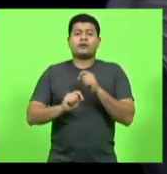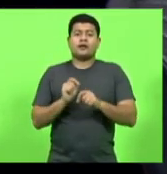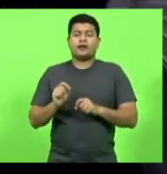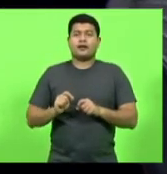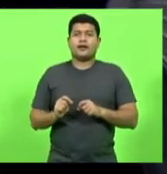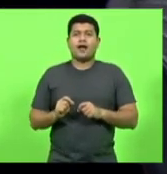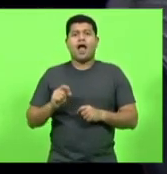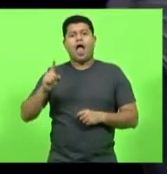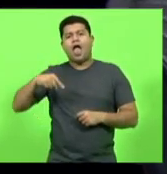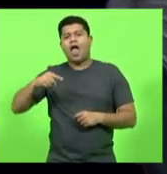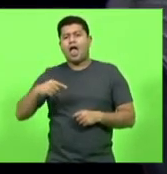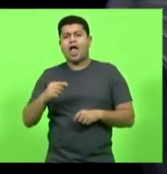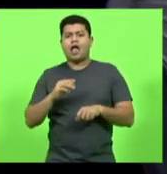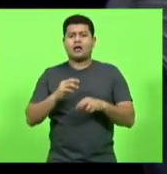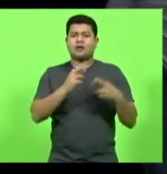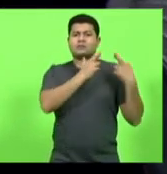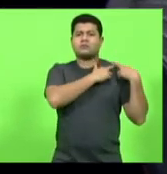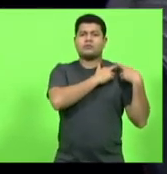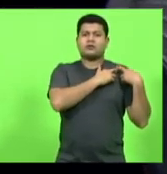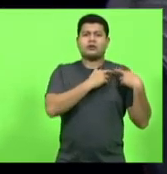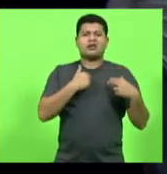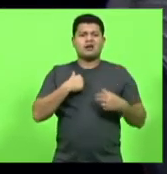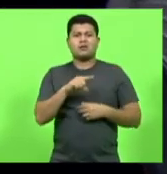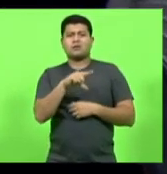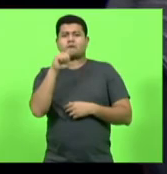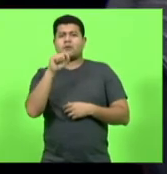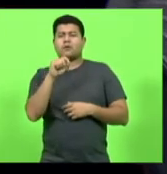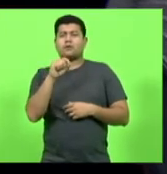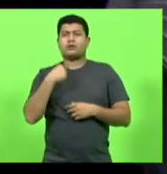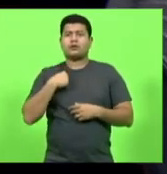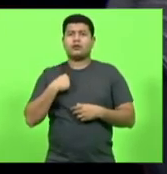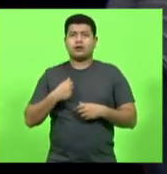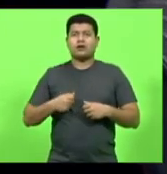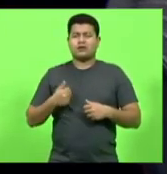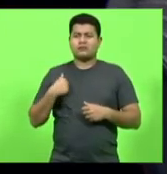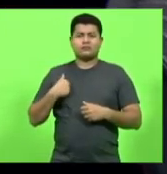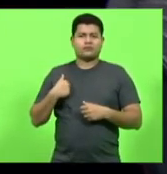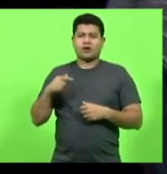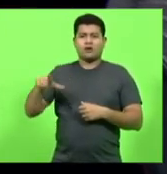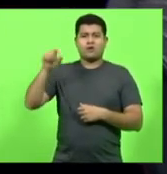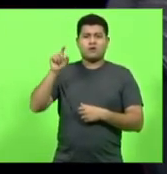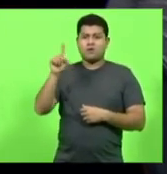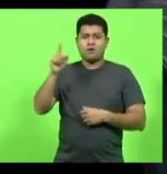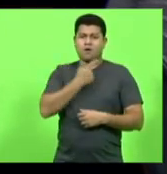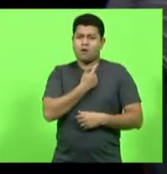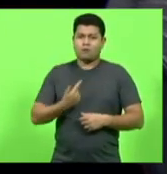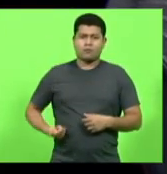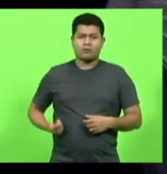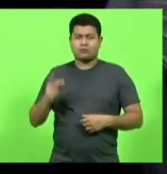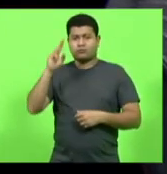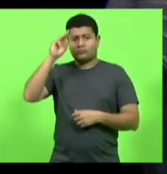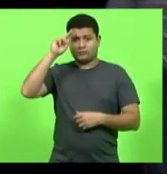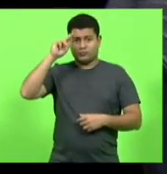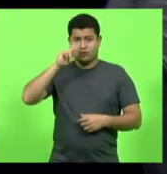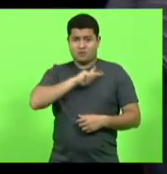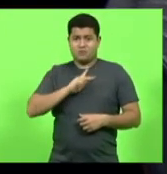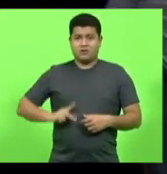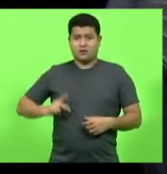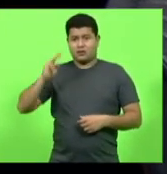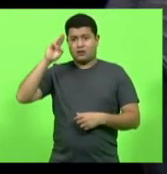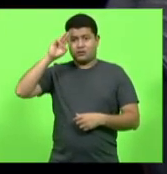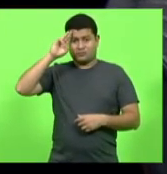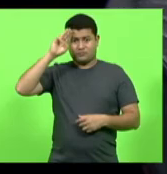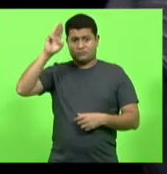se é o governo que eu não elegi, que tenho muito orgulho em dizer que não elegi esse governo, diferente do que o Maurício falou, né? E aqui